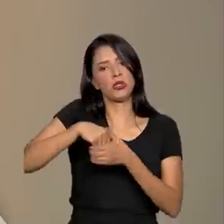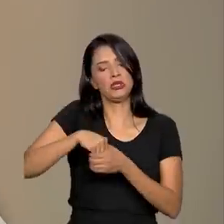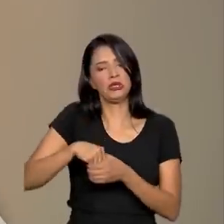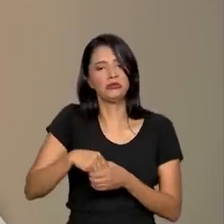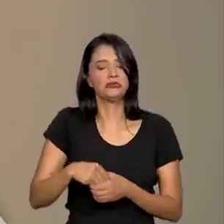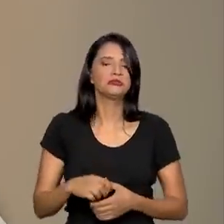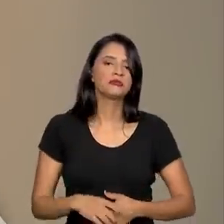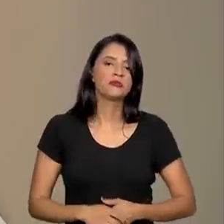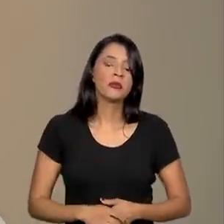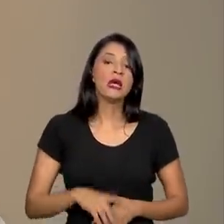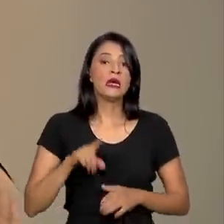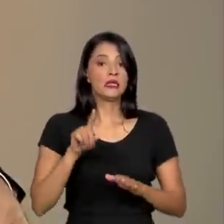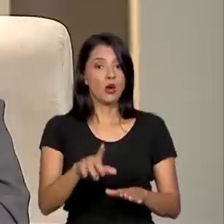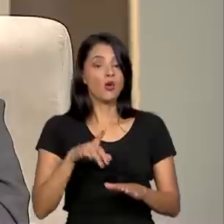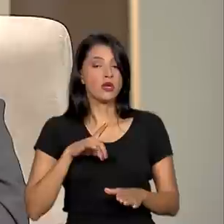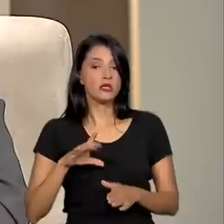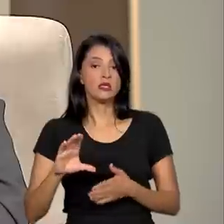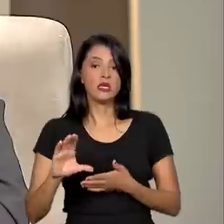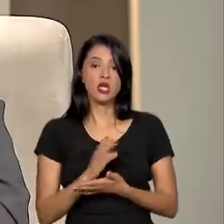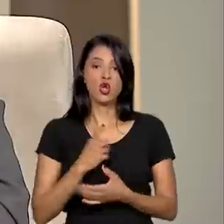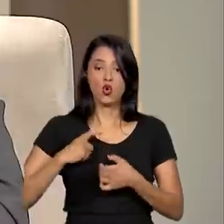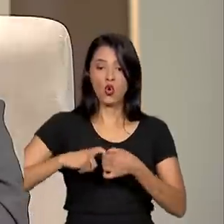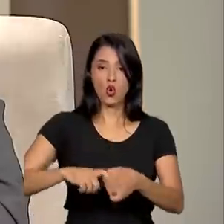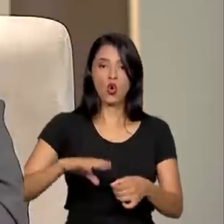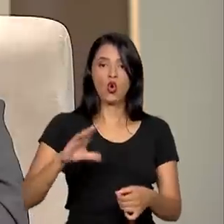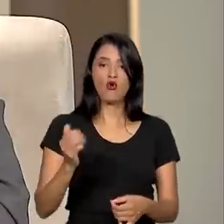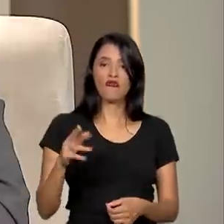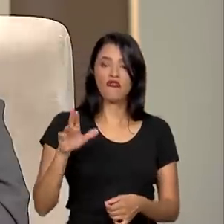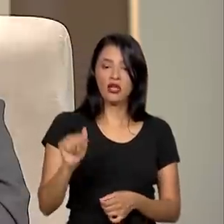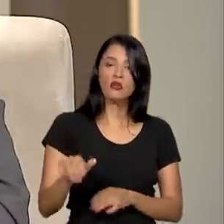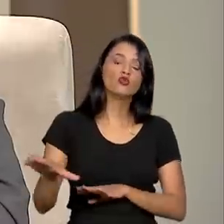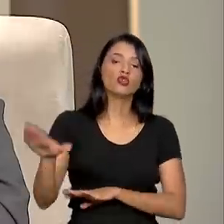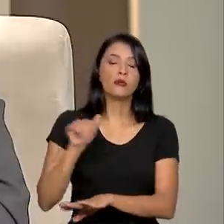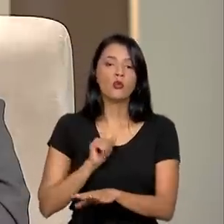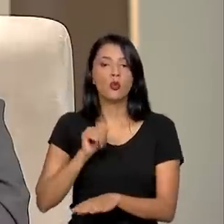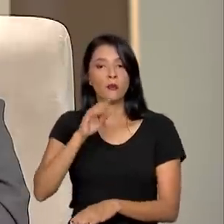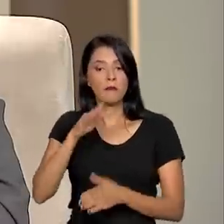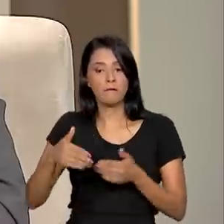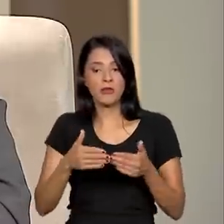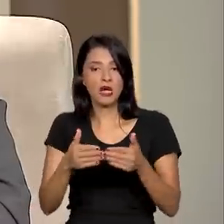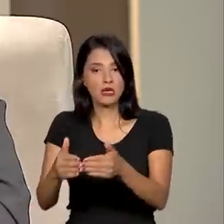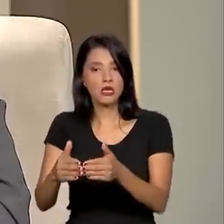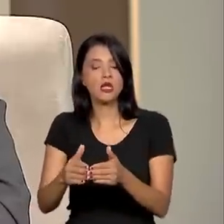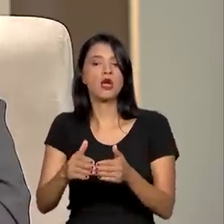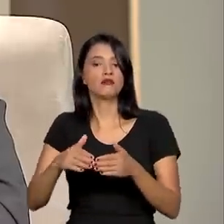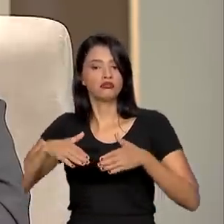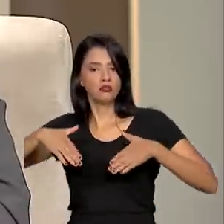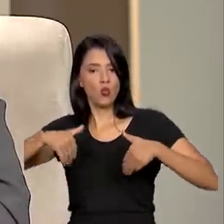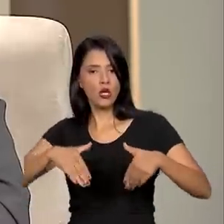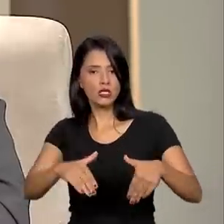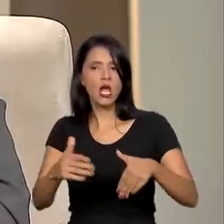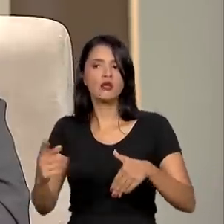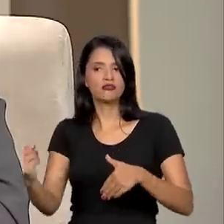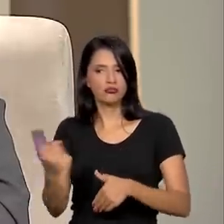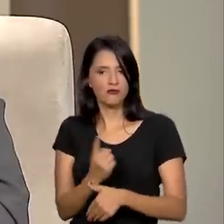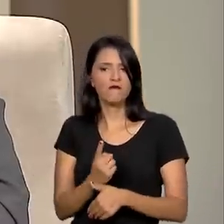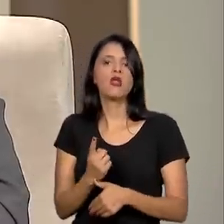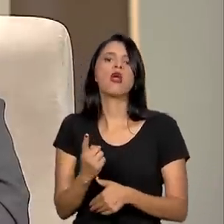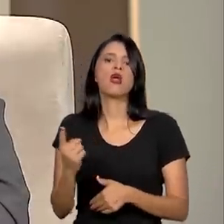que possibilitou o resgate. O IBRAM acionou a Marinha e o Exército, que prontamente entraram em ação. A